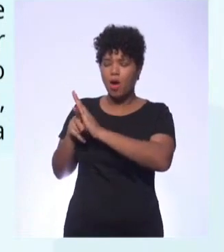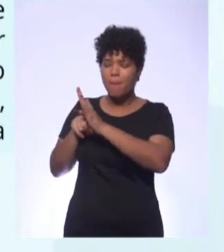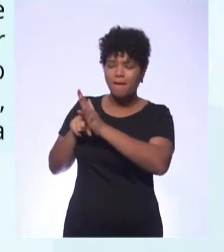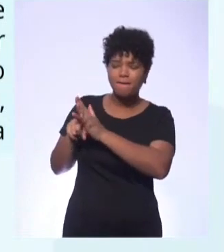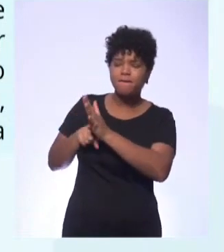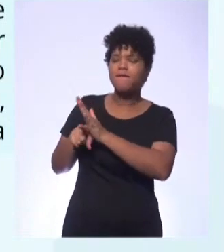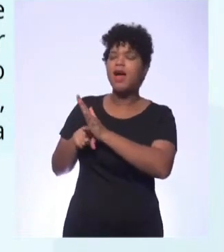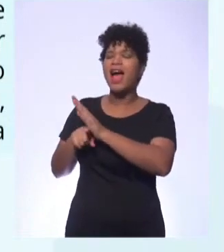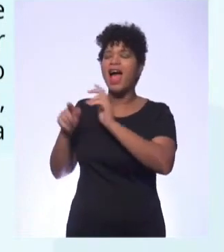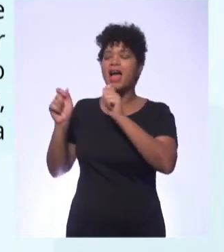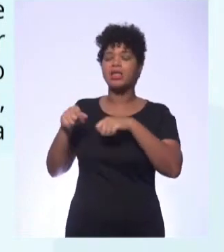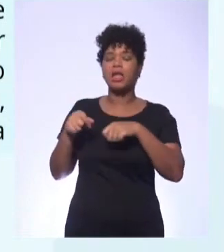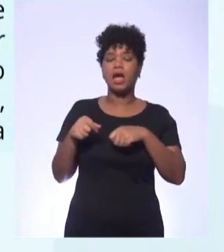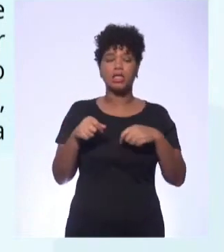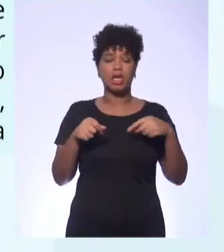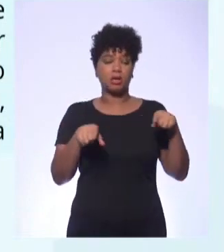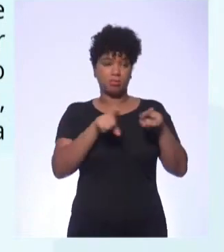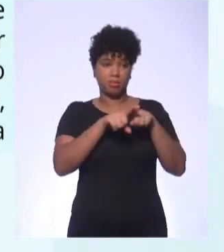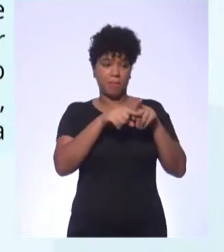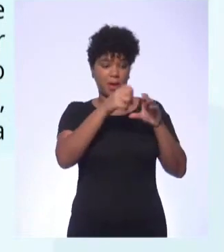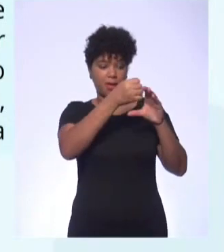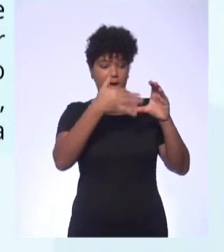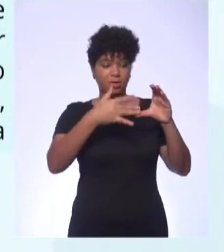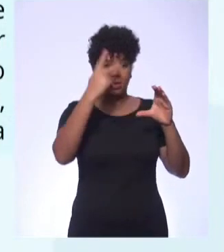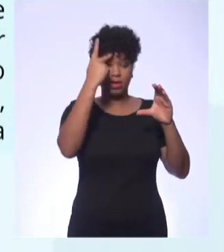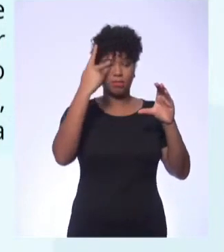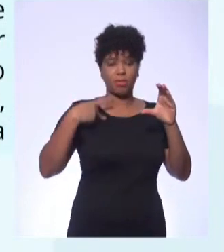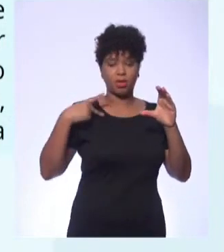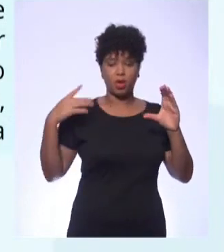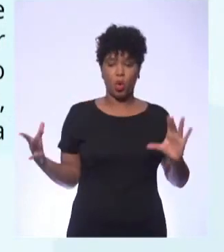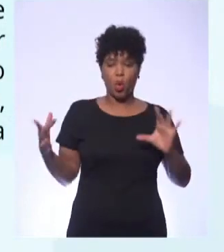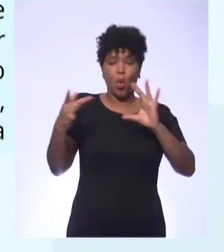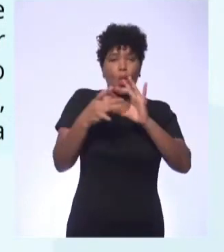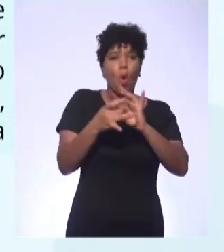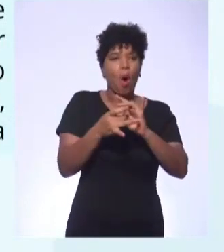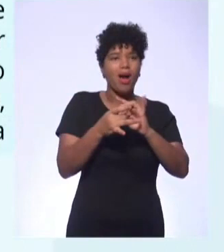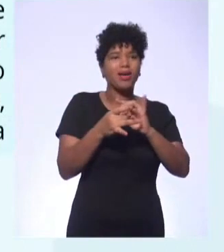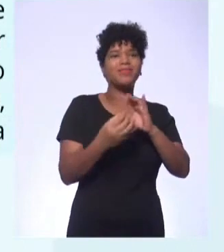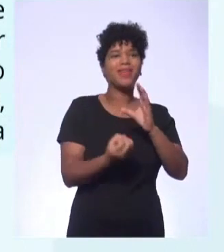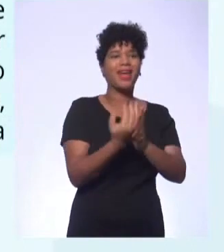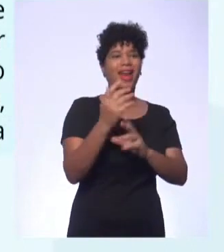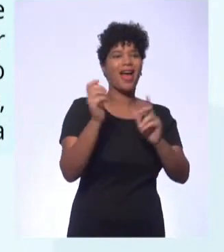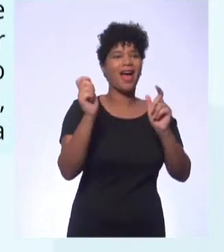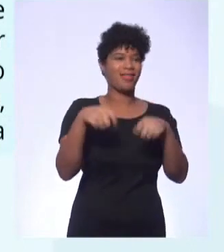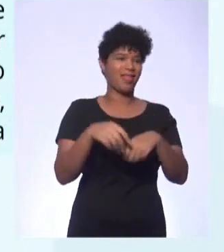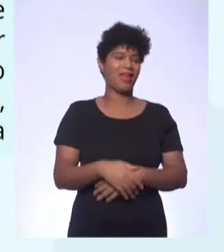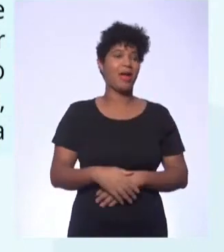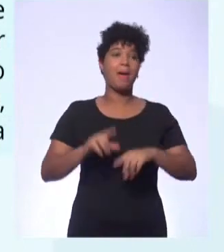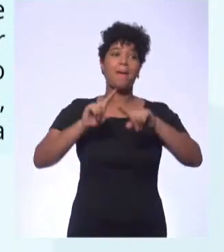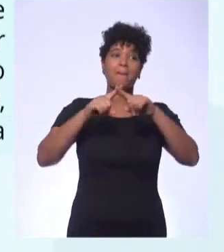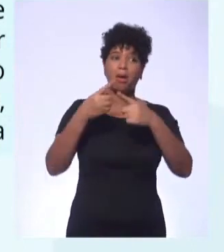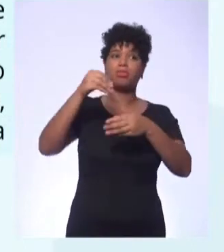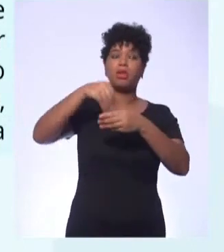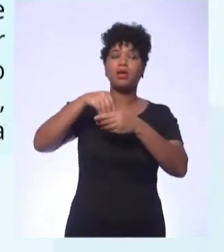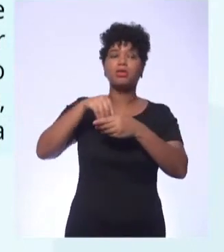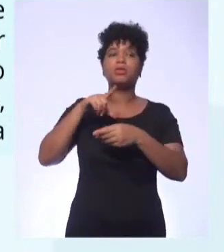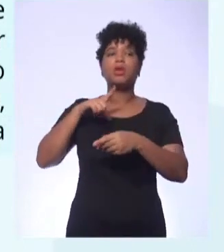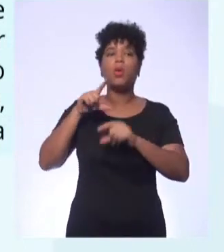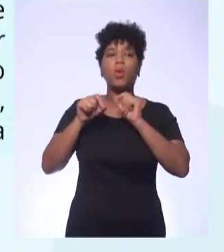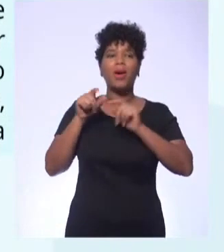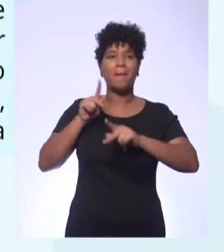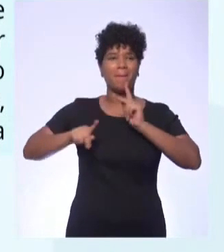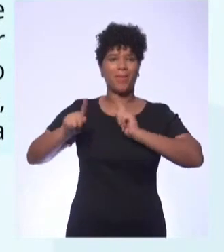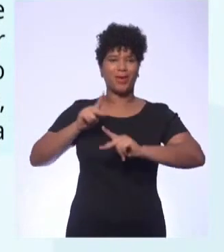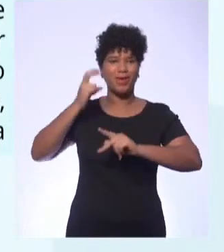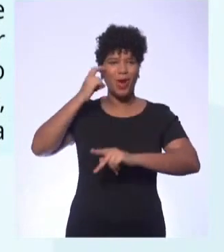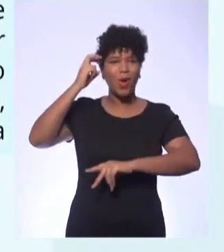identidade a fazer aquela obra. E aí ele realiza, né, uma alusão direta aí a costumes populares. Aí realiza muitos recortes aí, né,